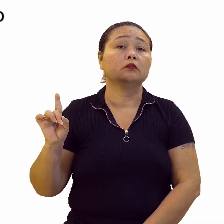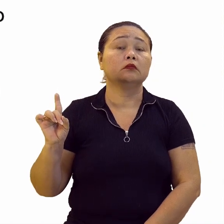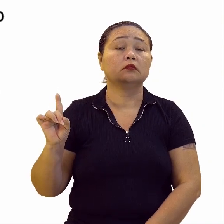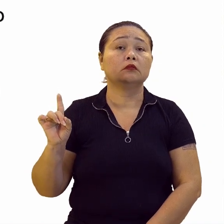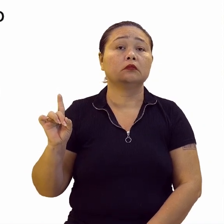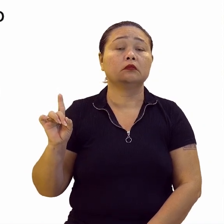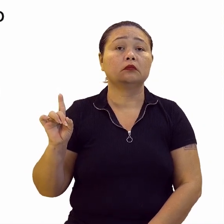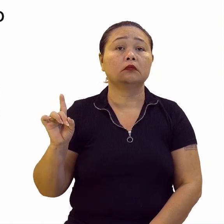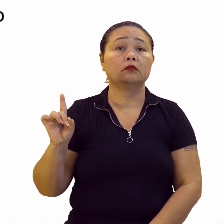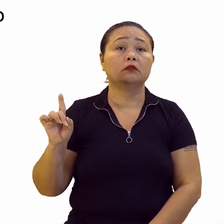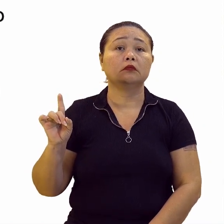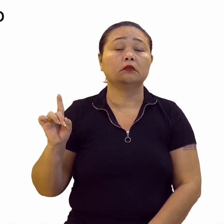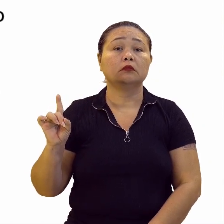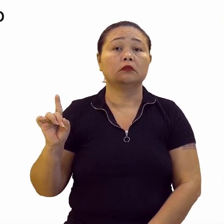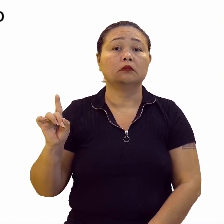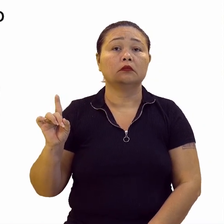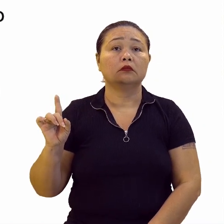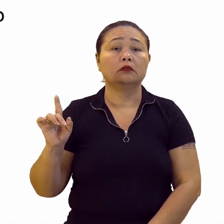A